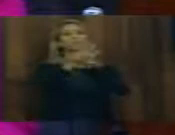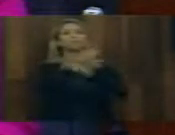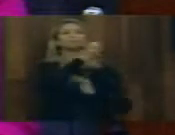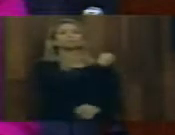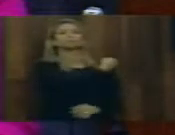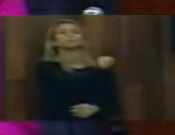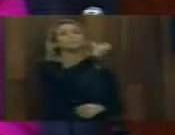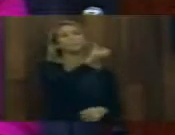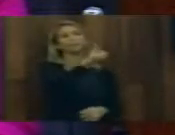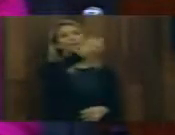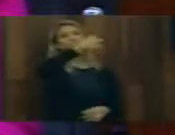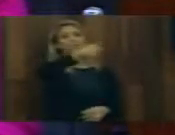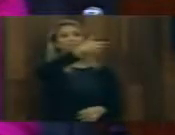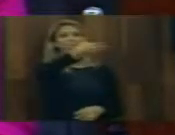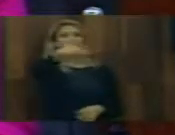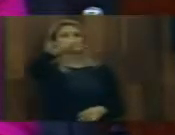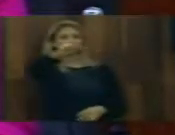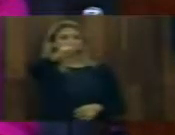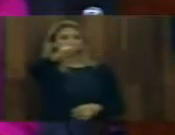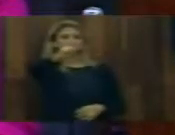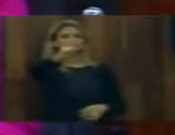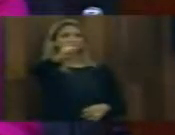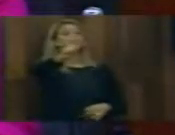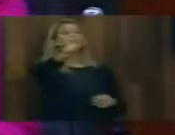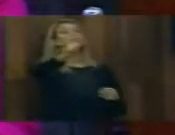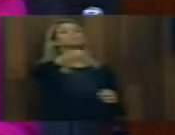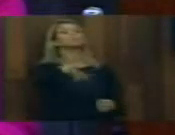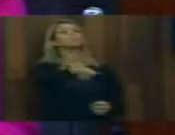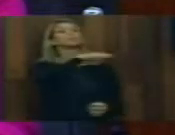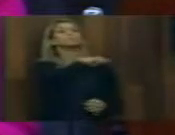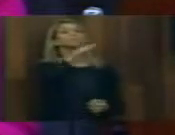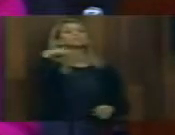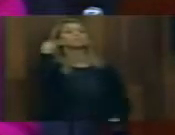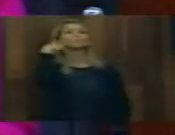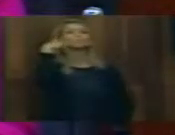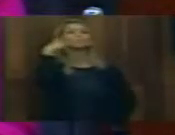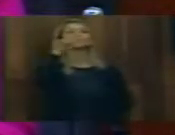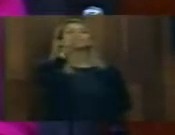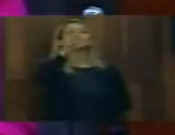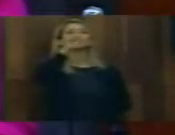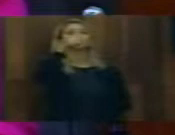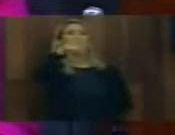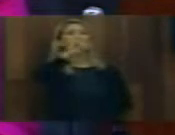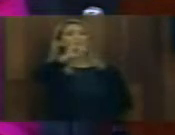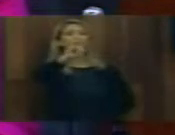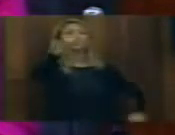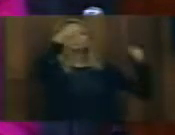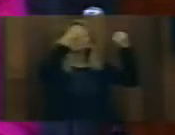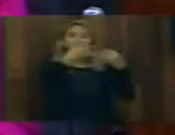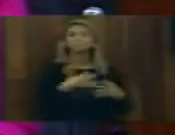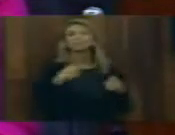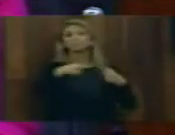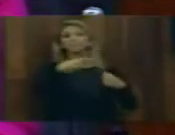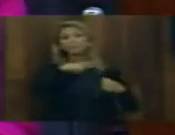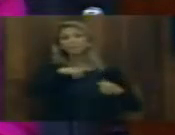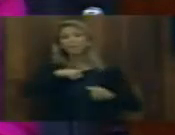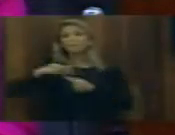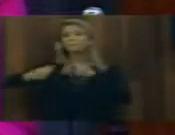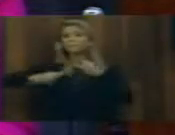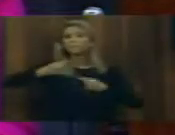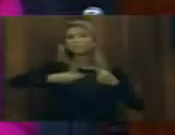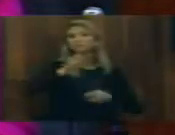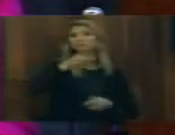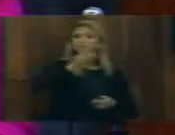número 67/2018, de autoria do vereador Vanderlei Rodrigues Bento Neto, que institui política de transparência